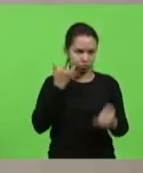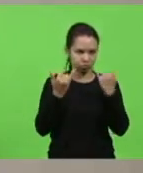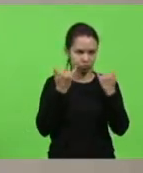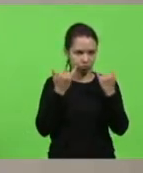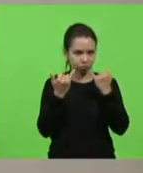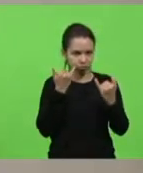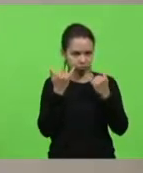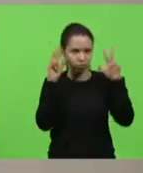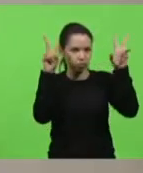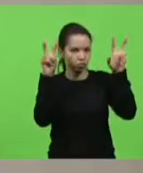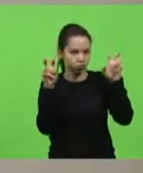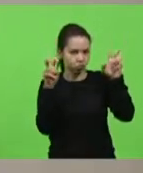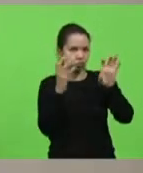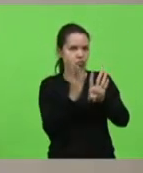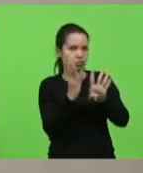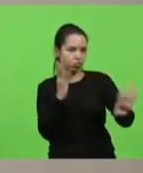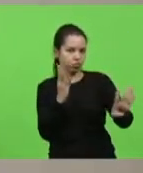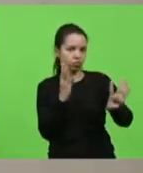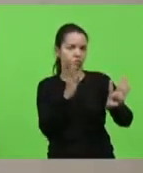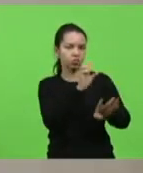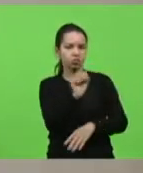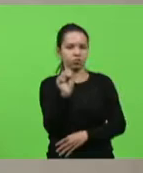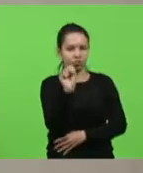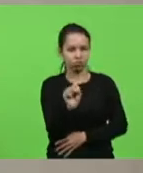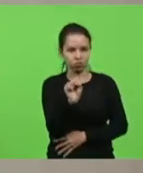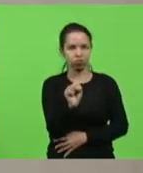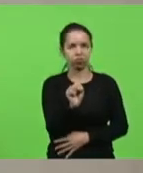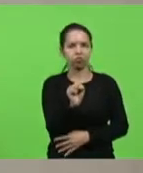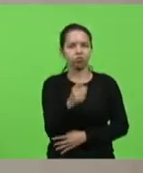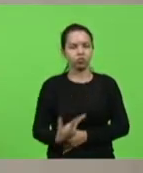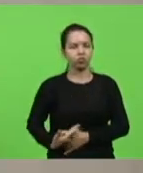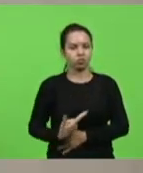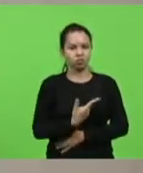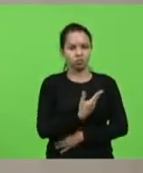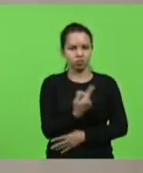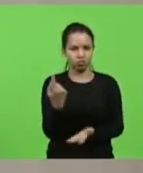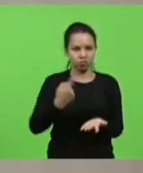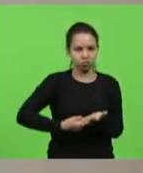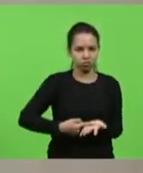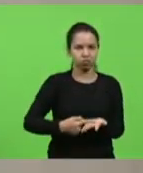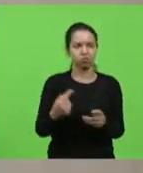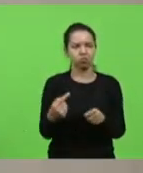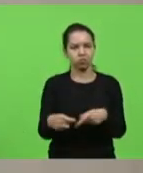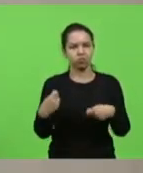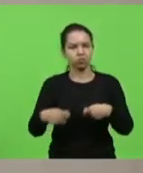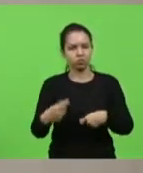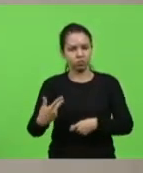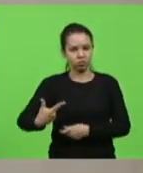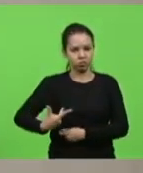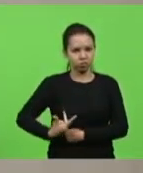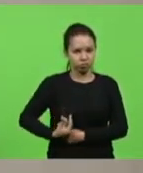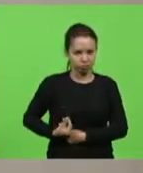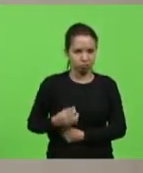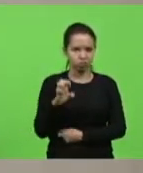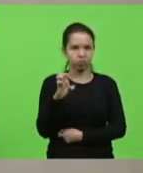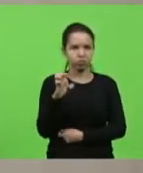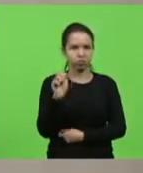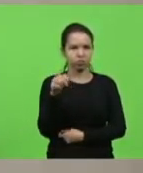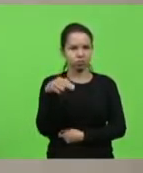acerca da fila do SUS para cirurgias eletivas no Estado e quantitativo de anestésicos gerais utilizados mensalmente no